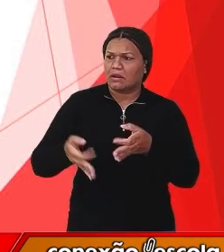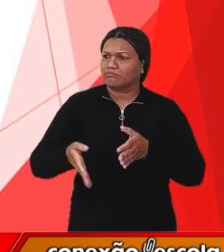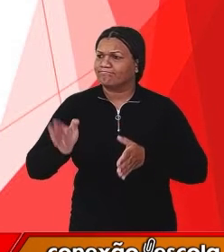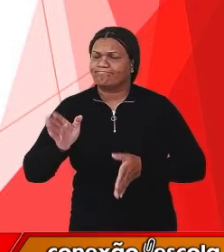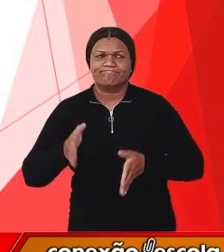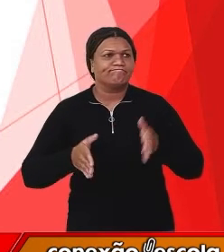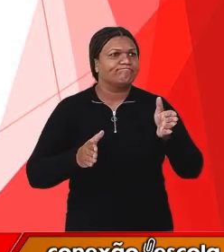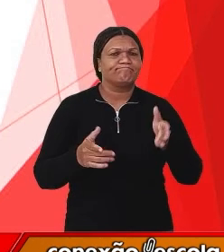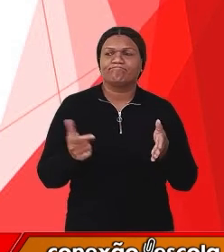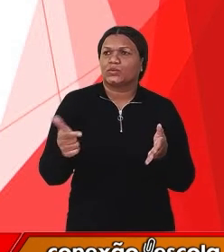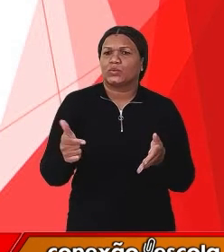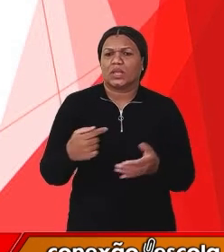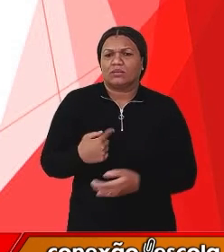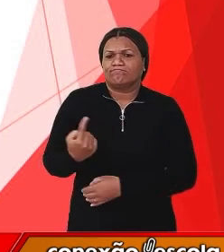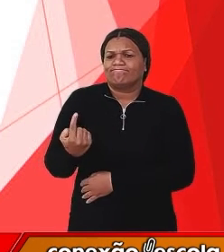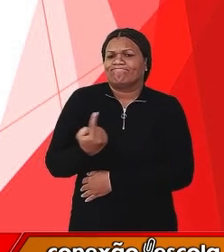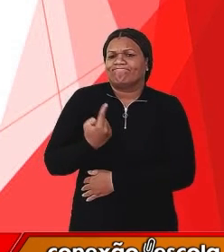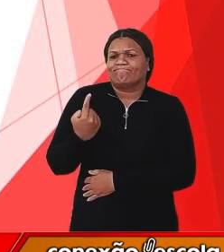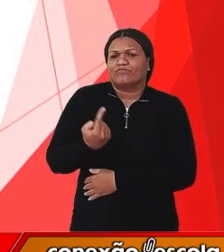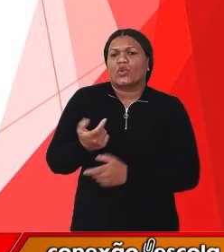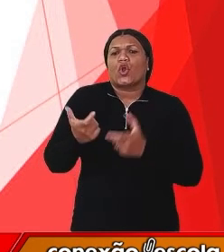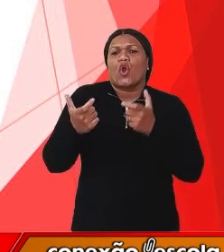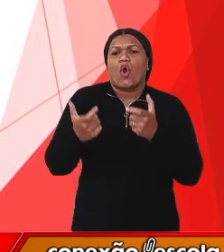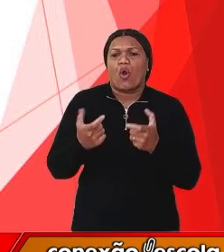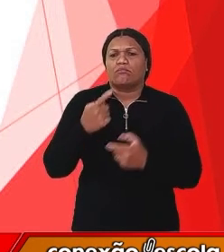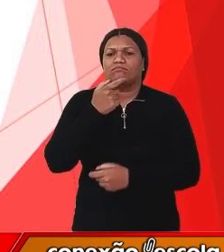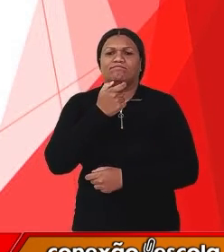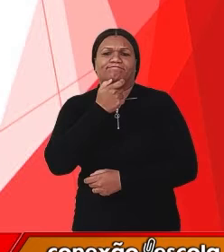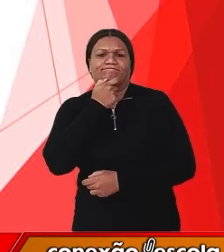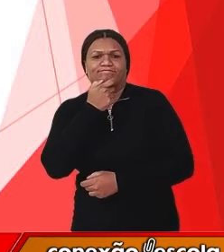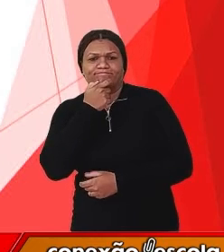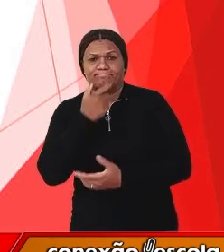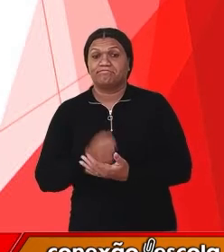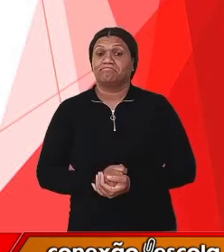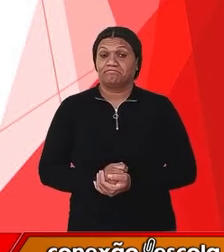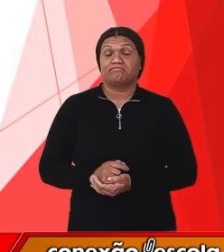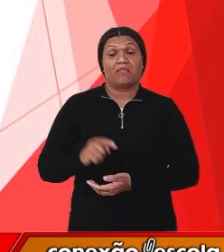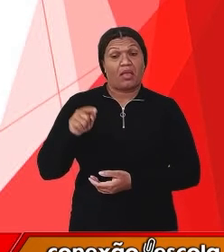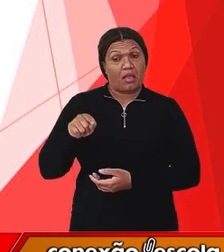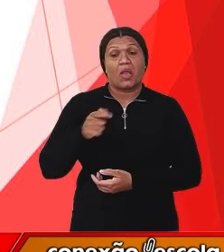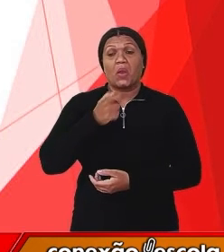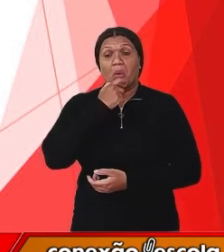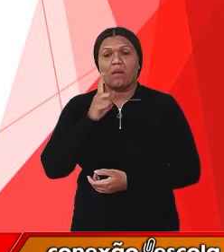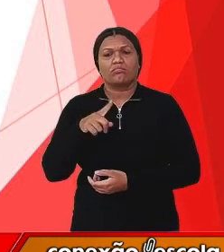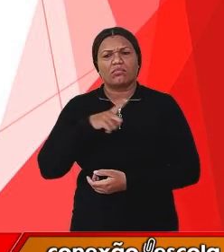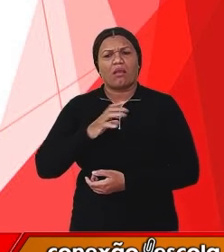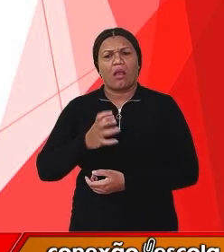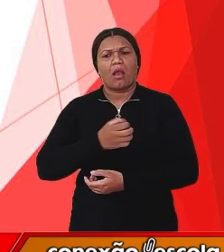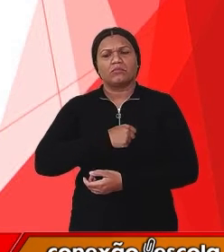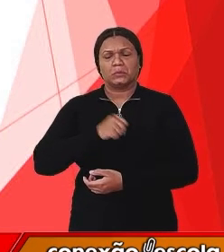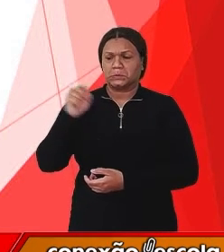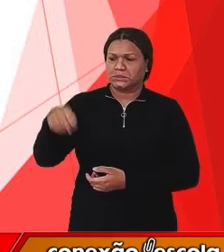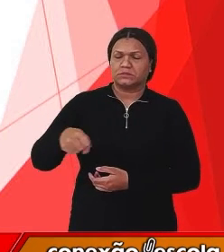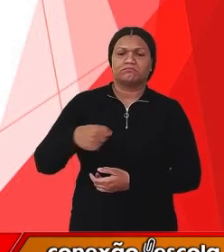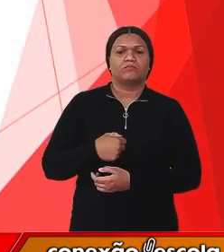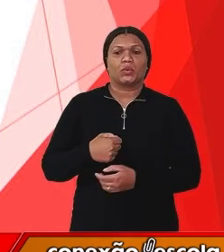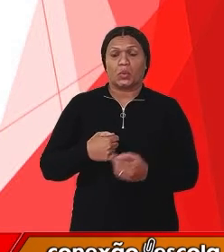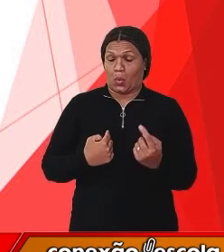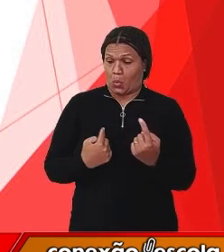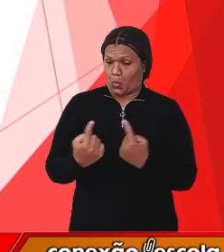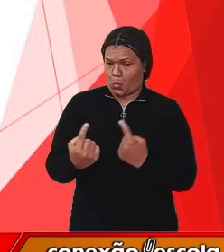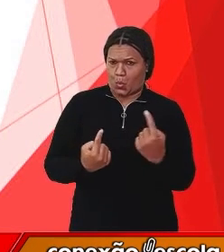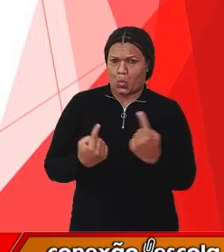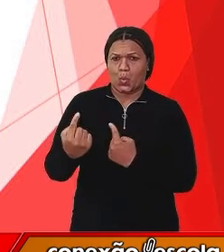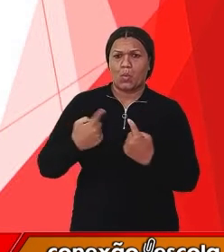Estou solitário em Londres. Londres é amável assim. Cruzo as ruas sem medos,